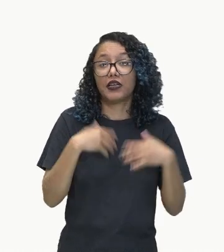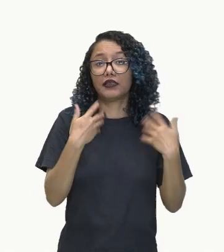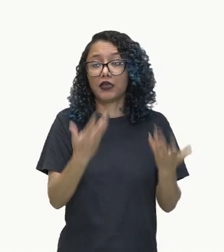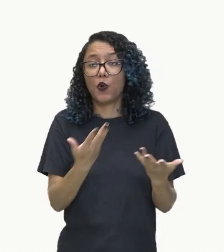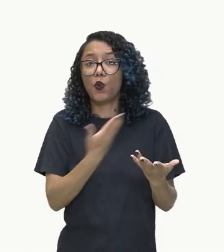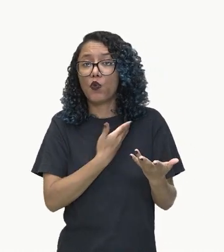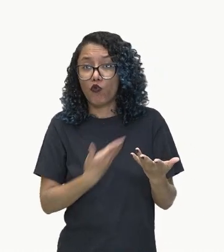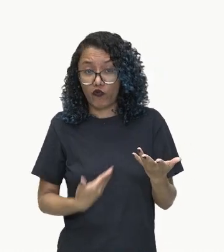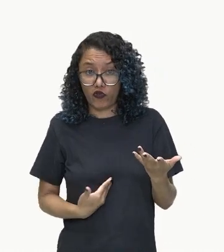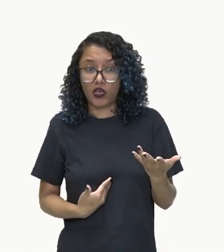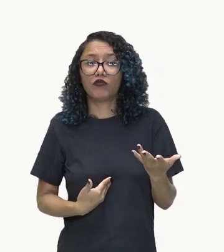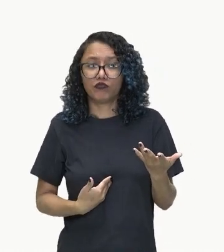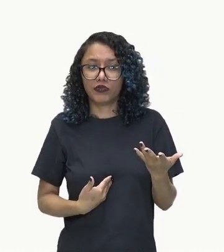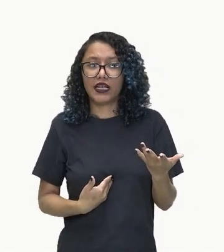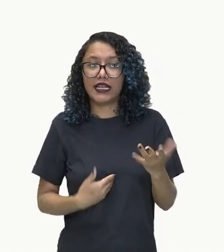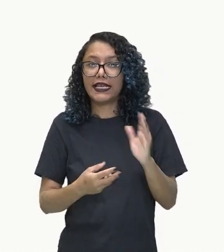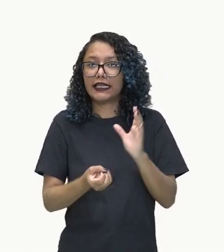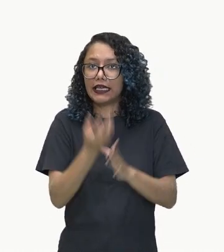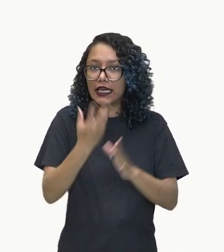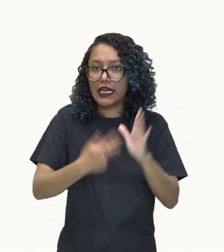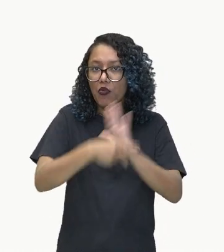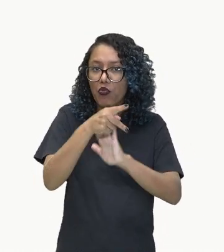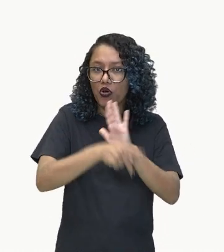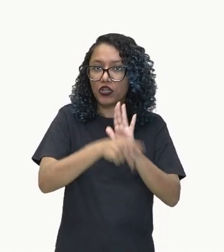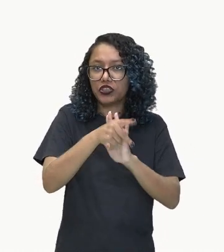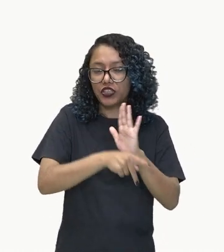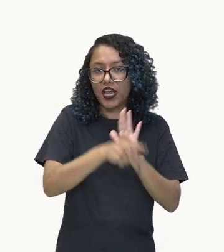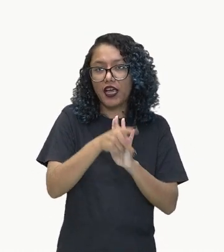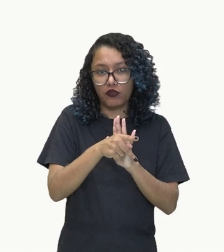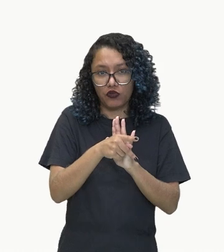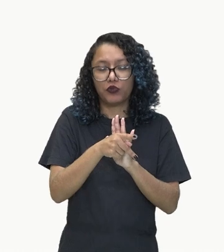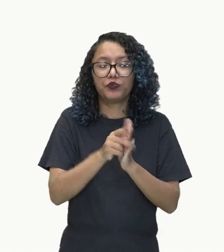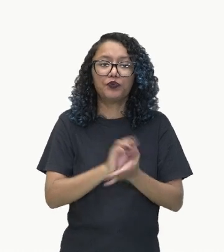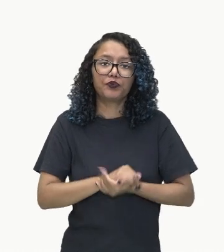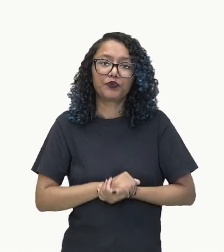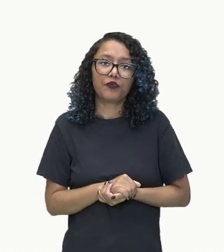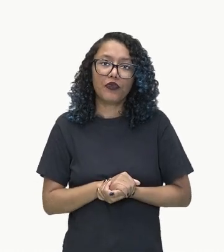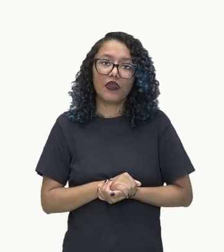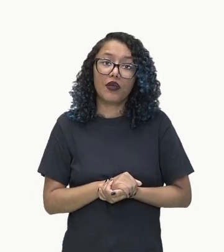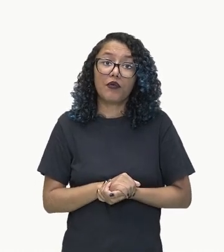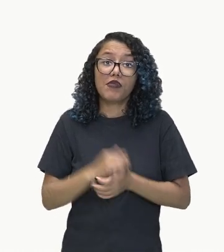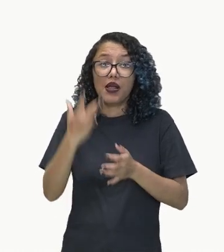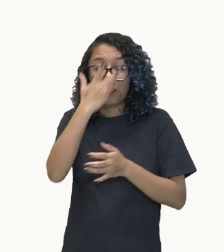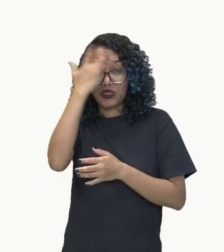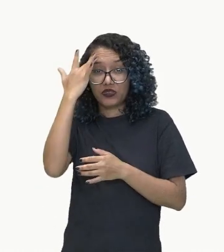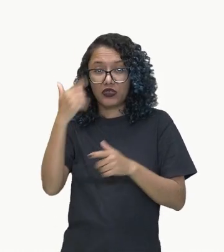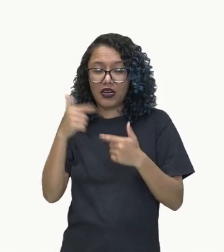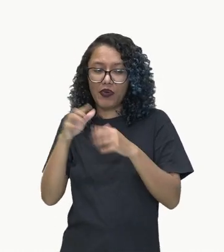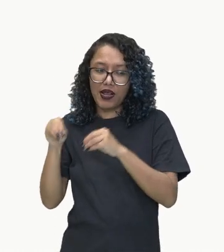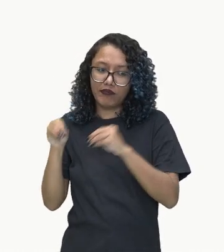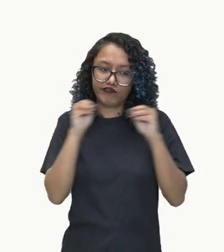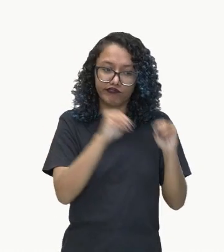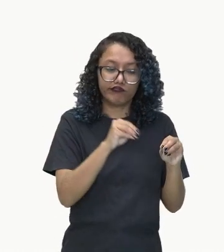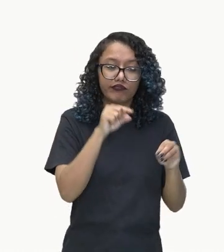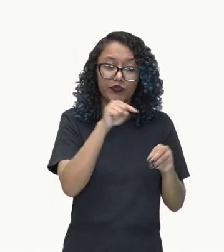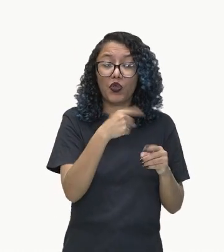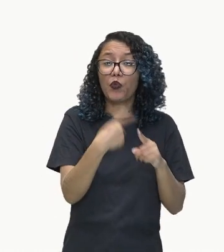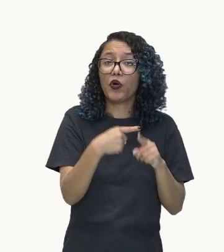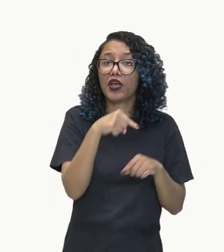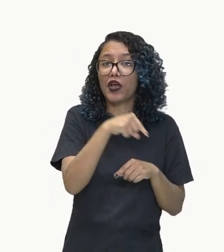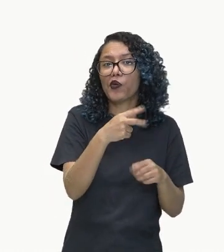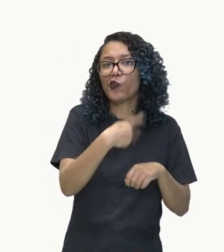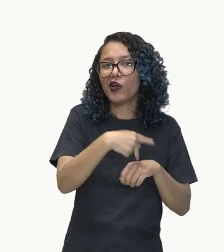criando facilidades para a entrada de mão de obra que falta no seu país. No